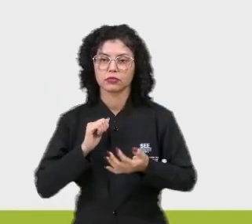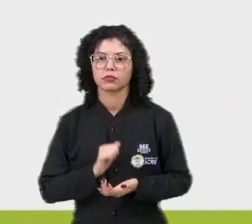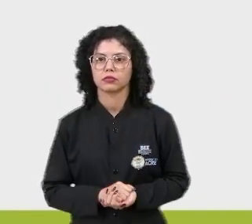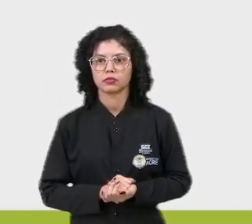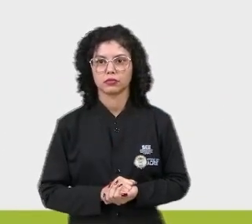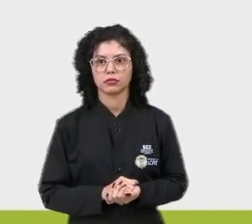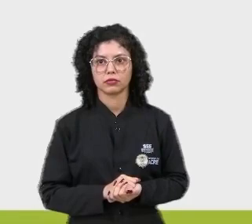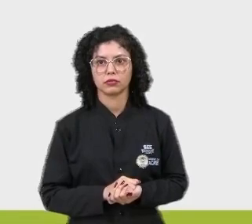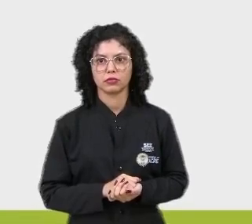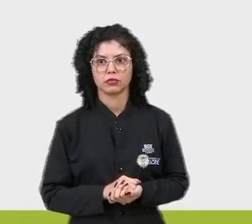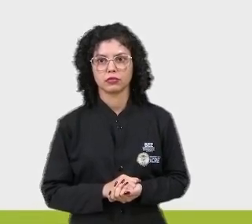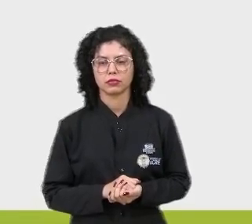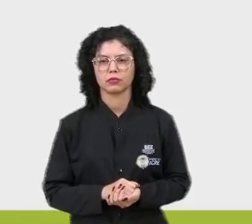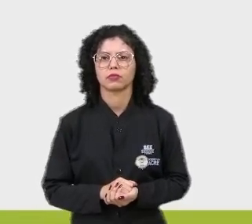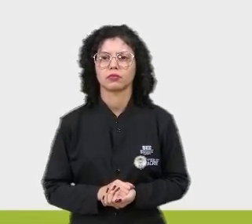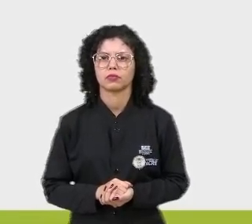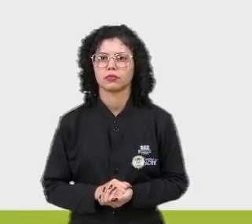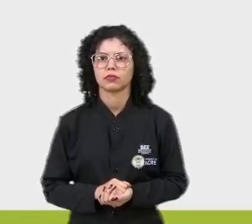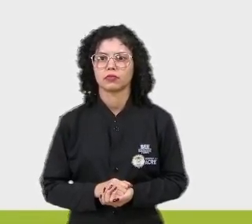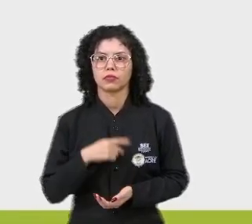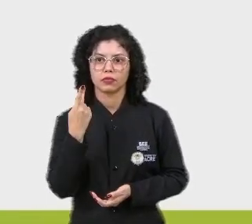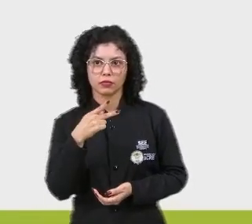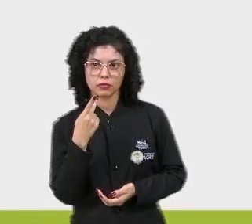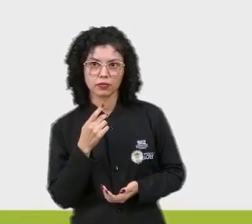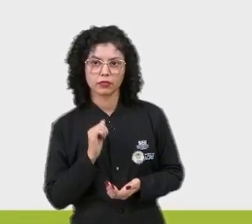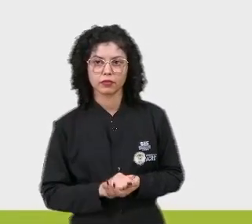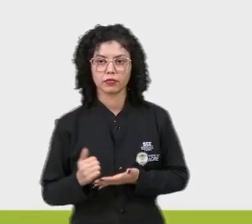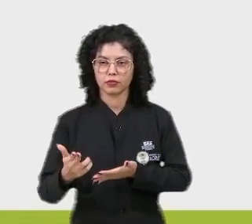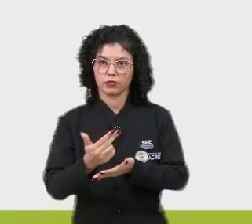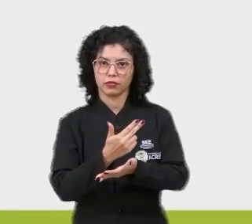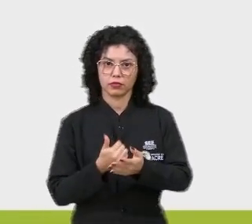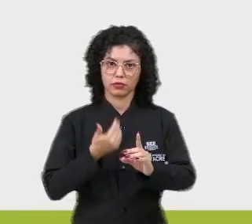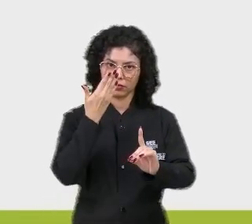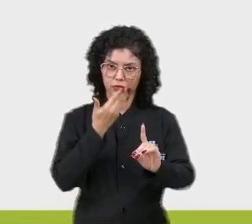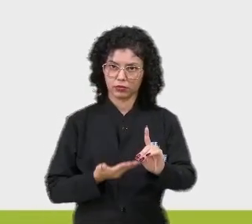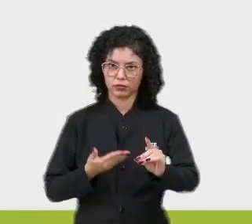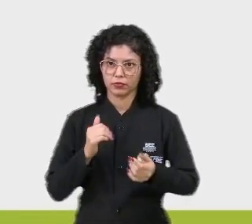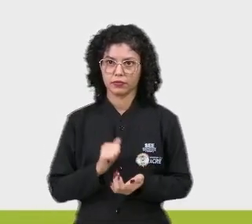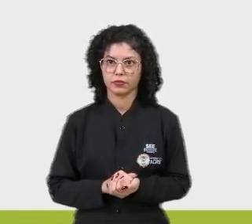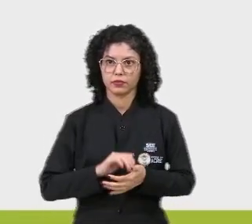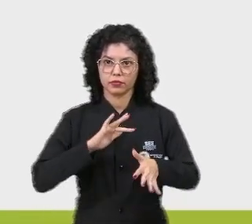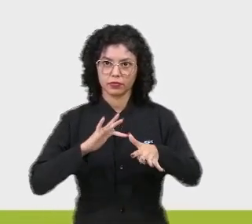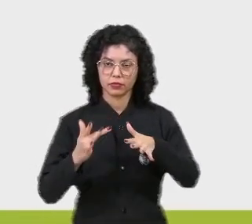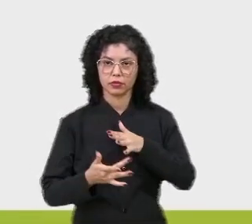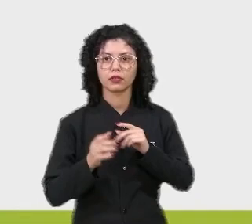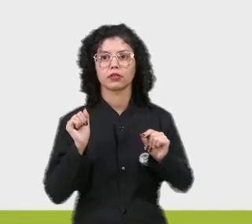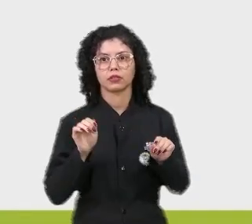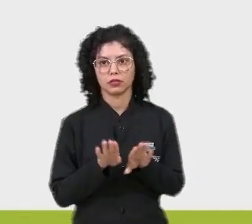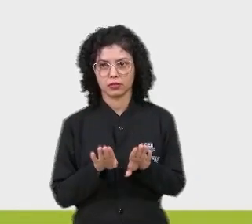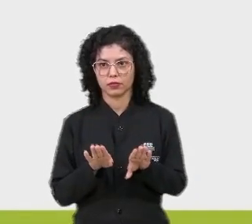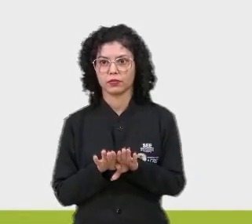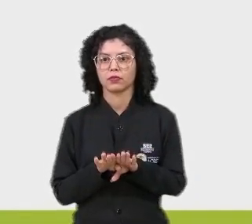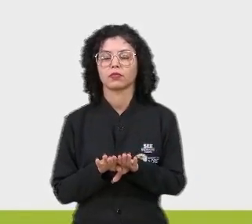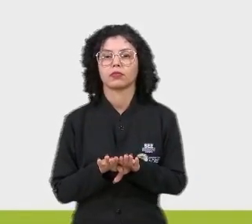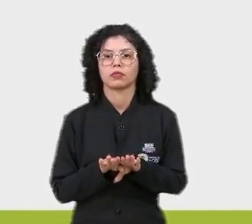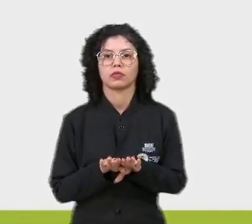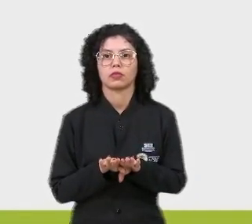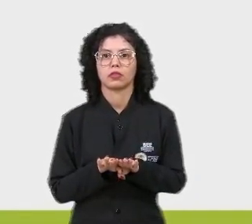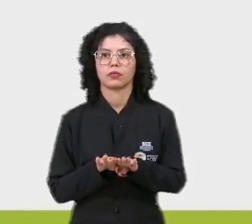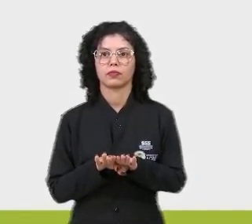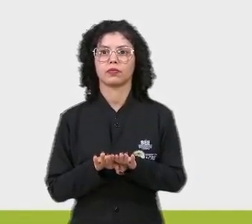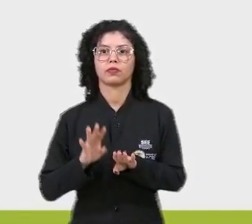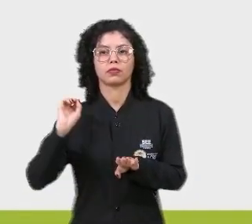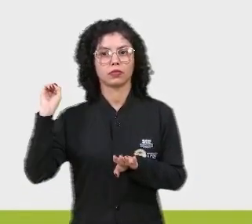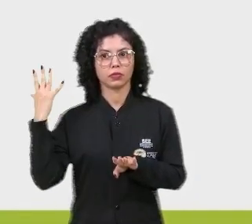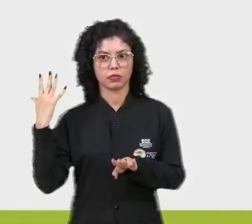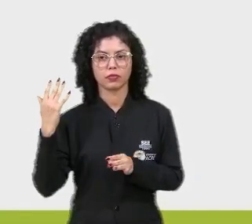e recursos linguísticos Como disse o desenho a representação ali da rede e eh no